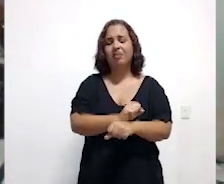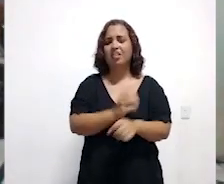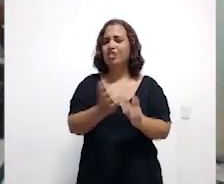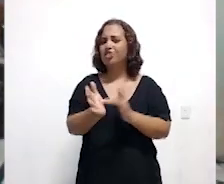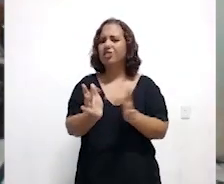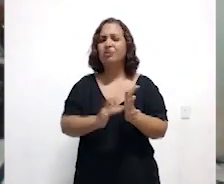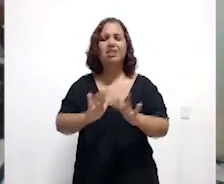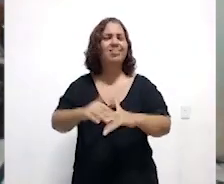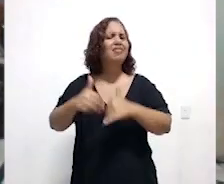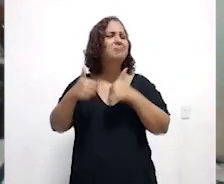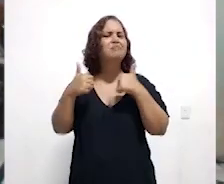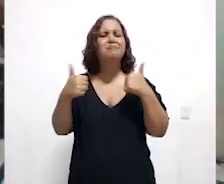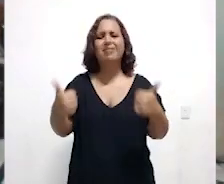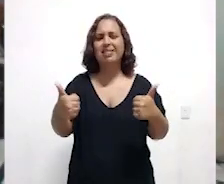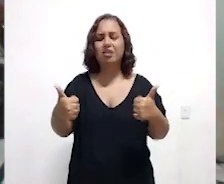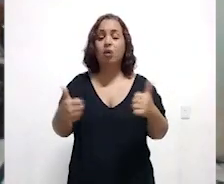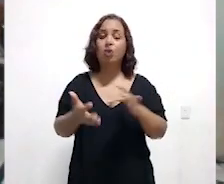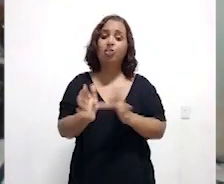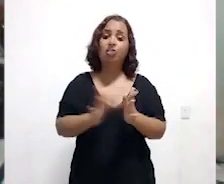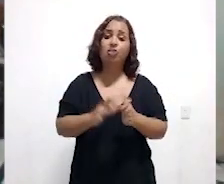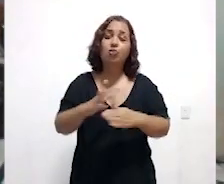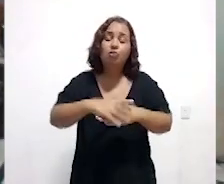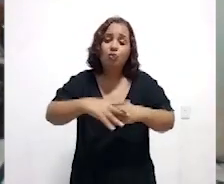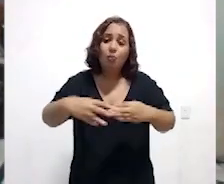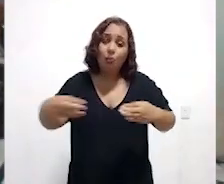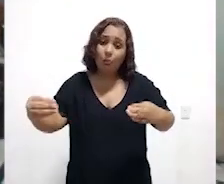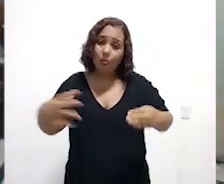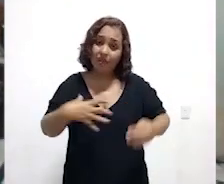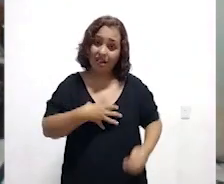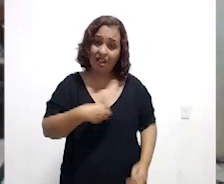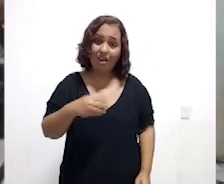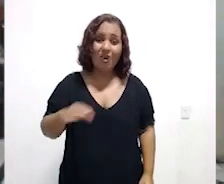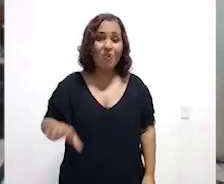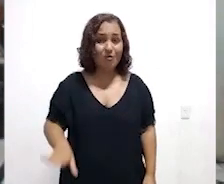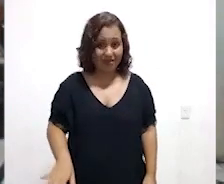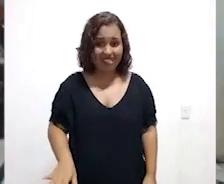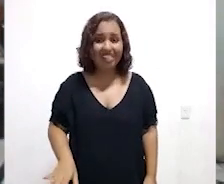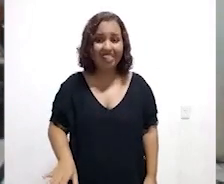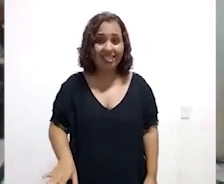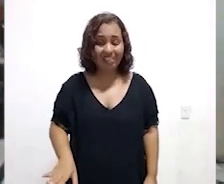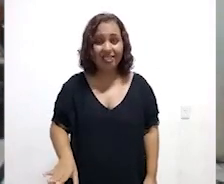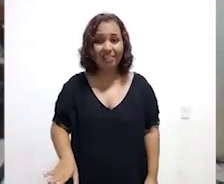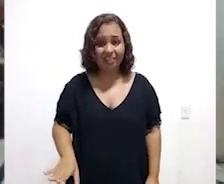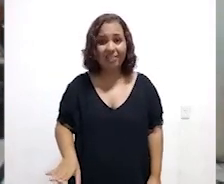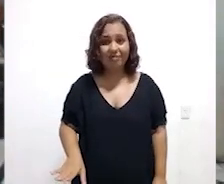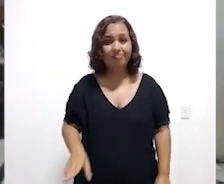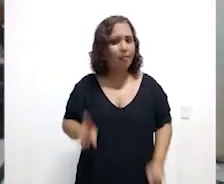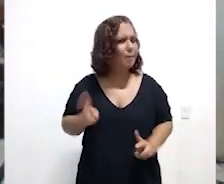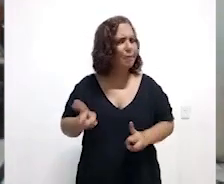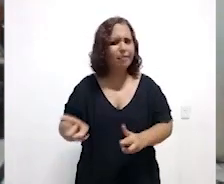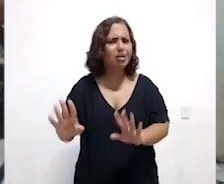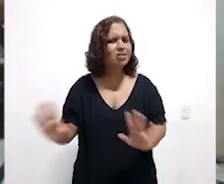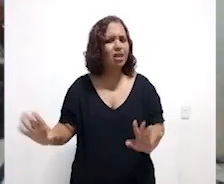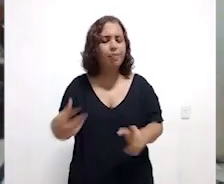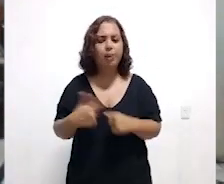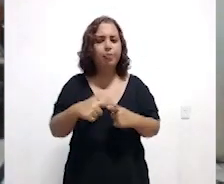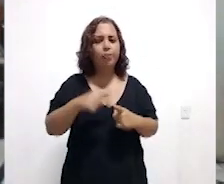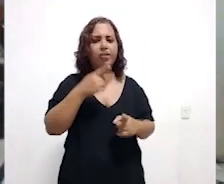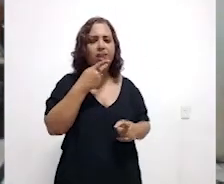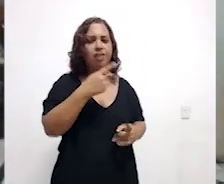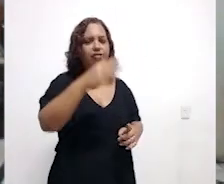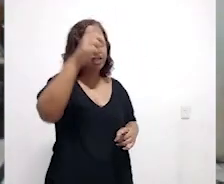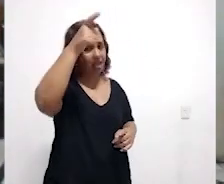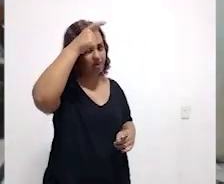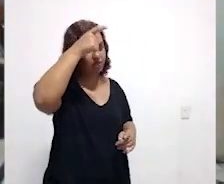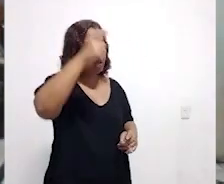Ele cura o menino de forma definitiva, porque ele diz ao diabo: vai embora e